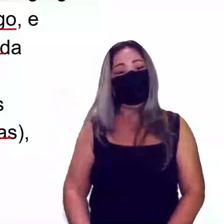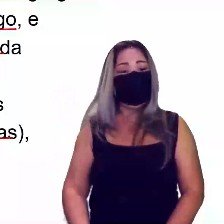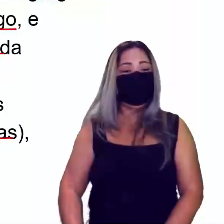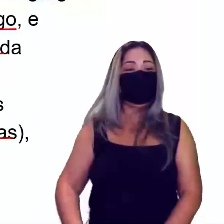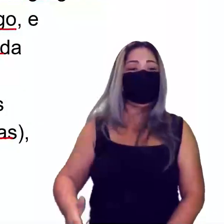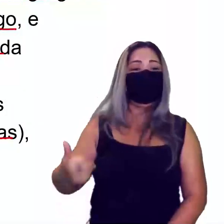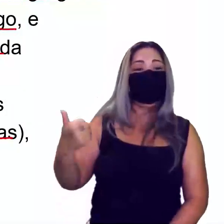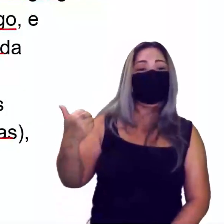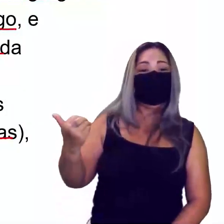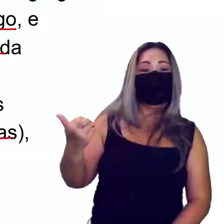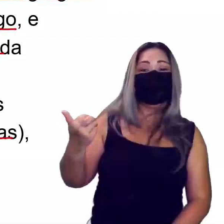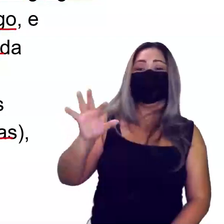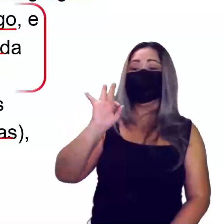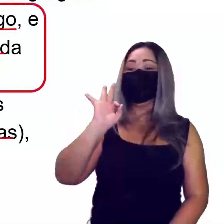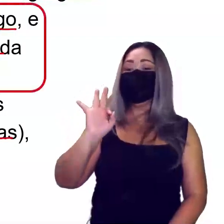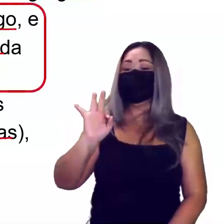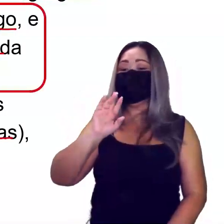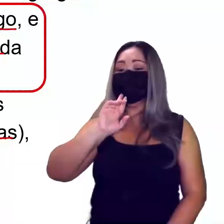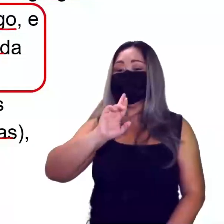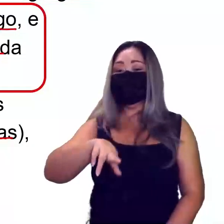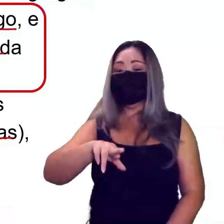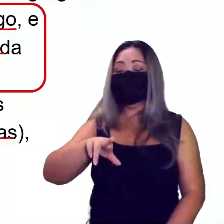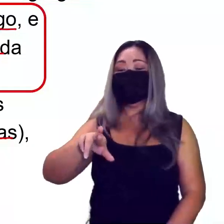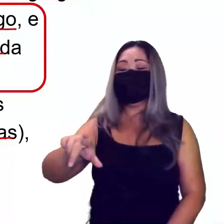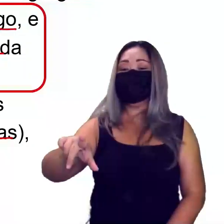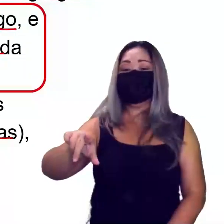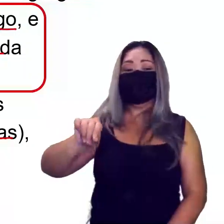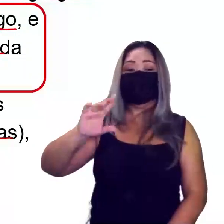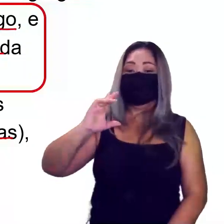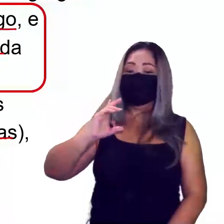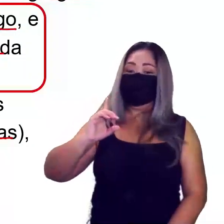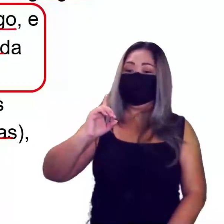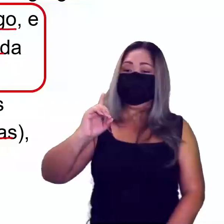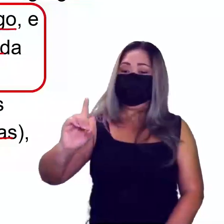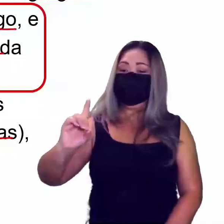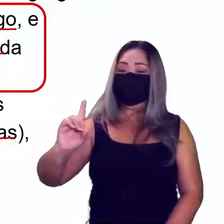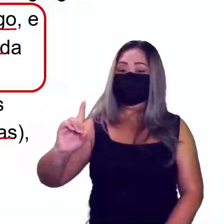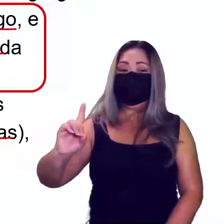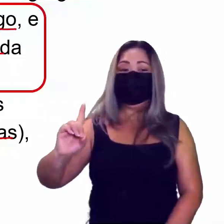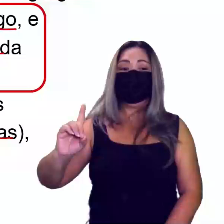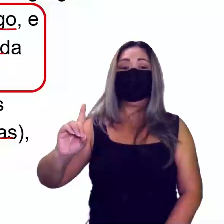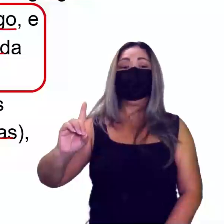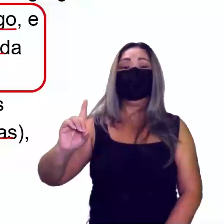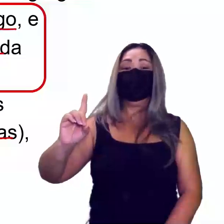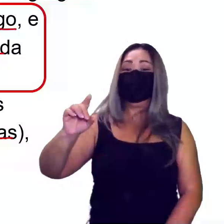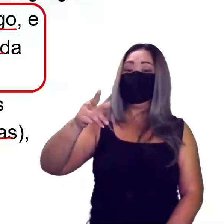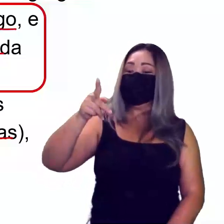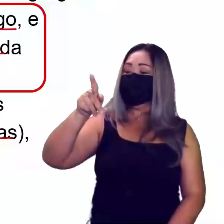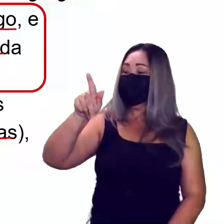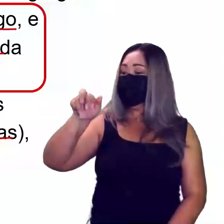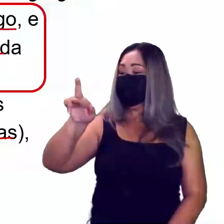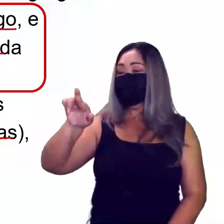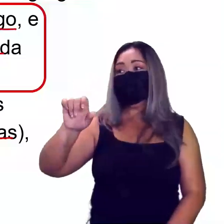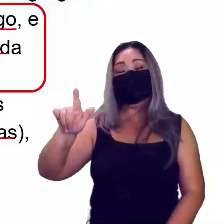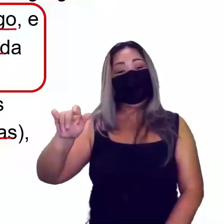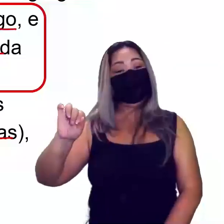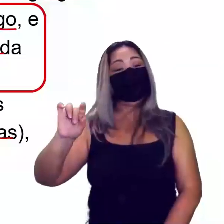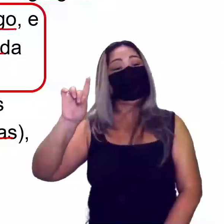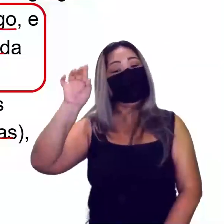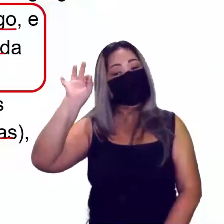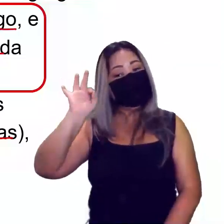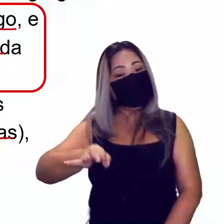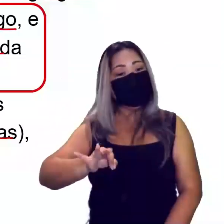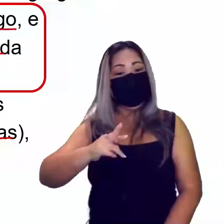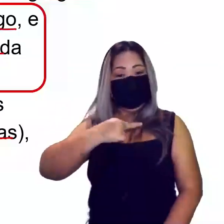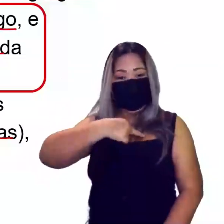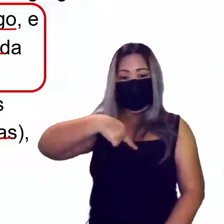aí. Acertou quem respondeu a questão D, gente, ó. Para os gregos, é certo dizer